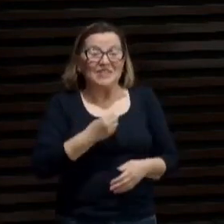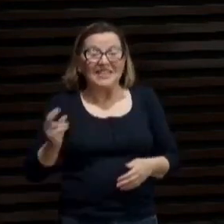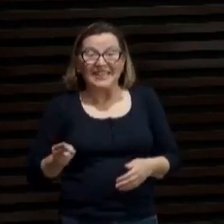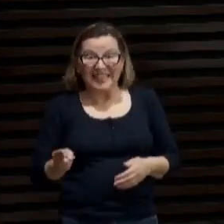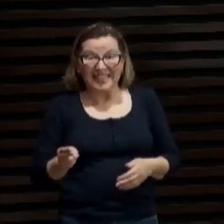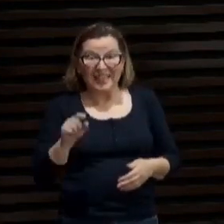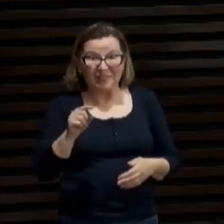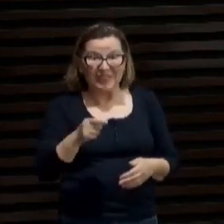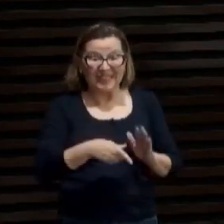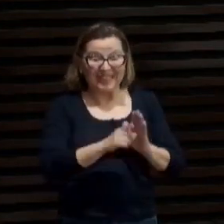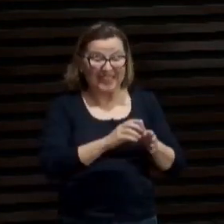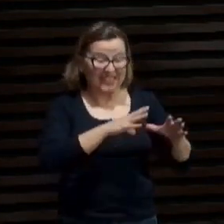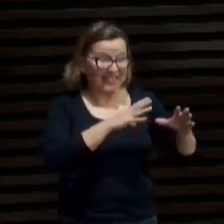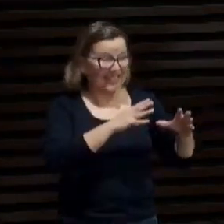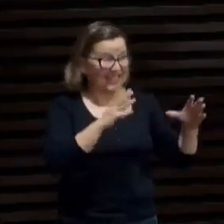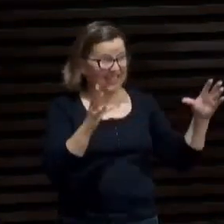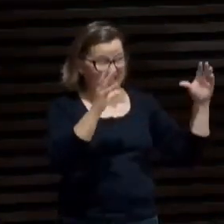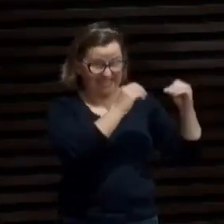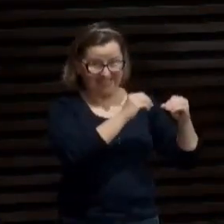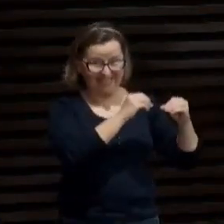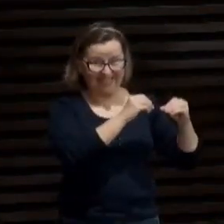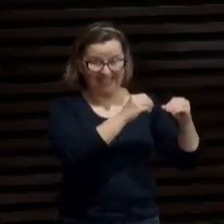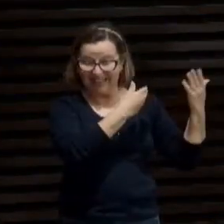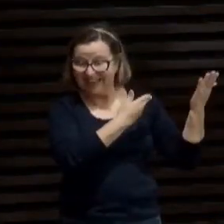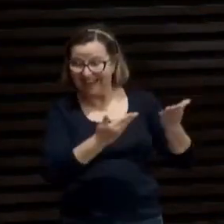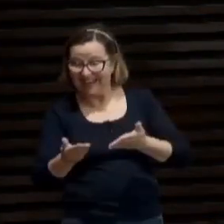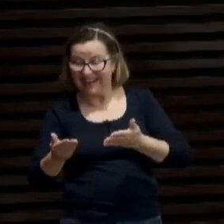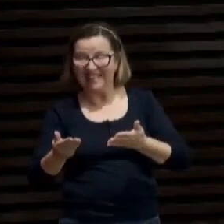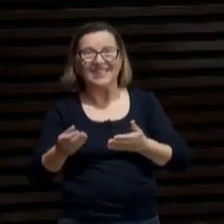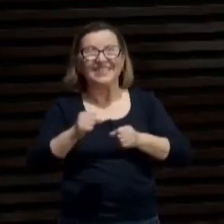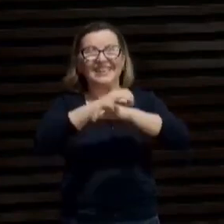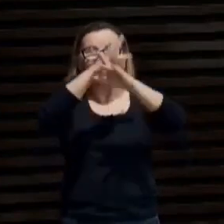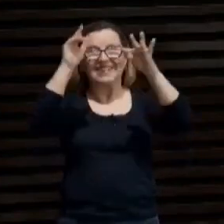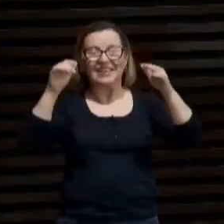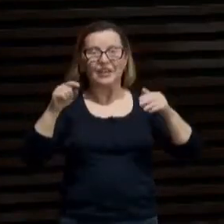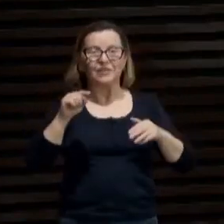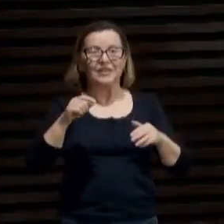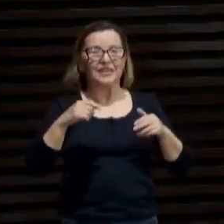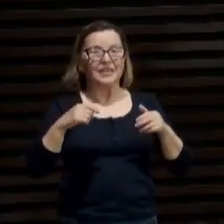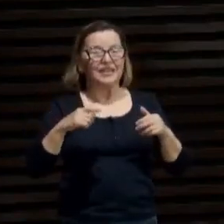trevas e colocado na glória. Você tem muito que agradecer todos os dias.